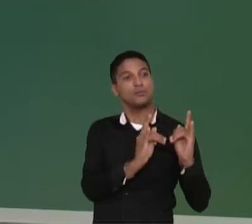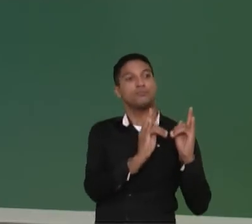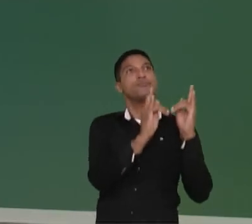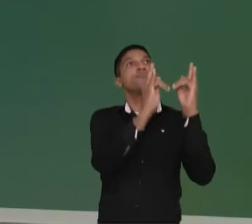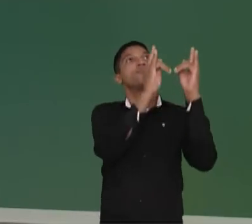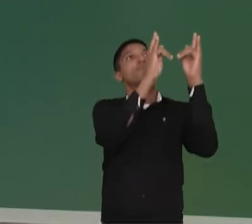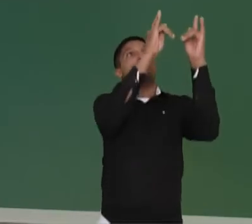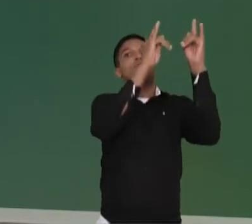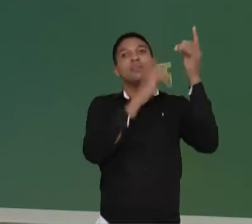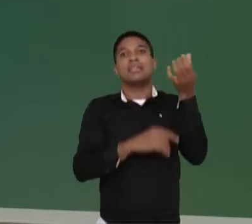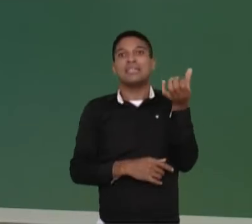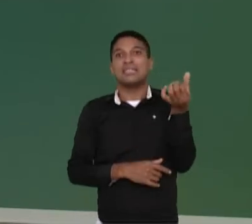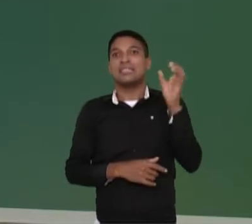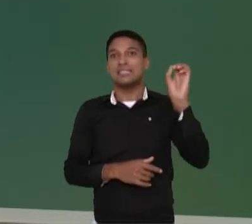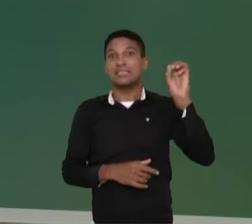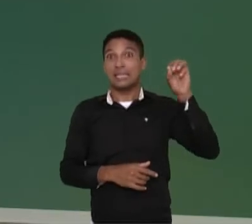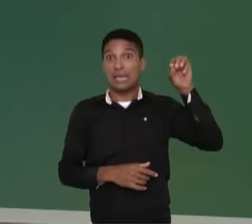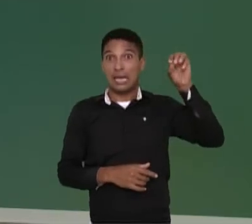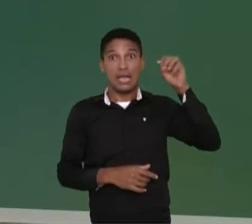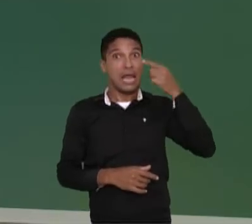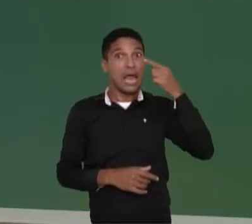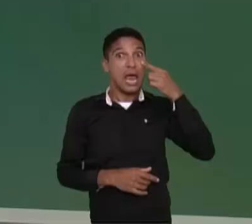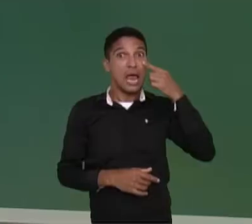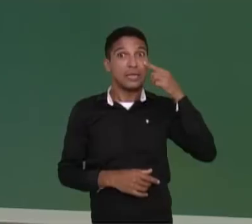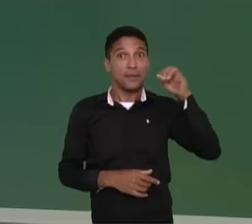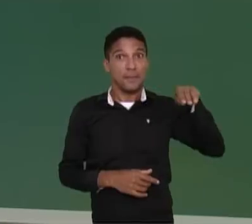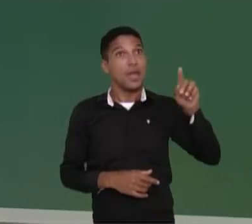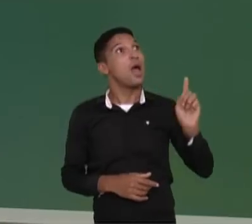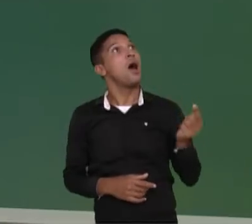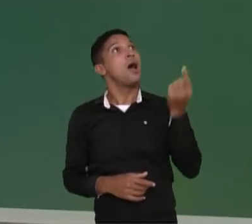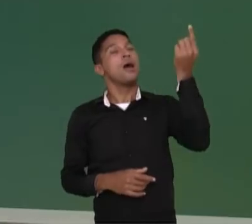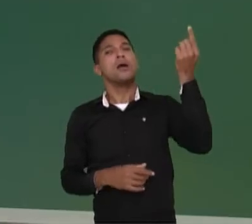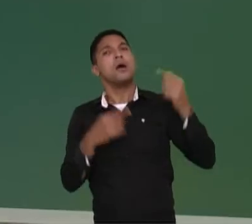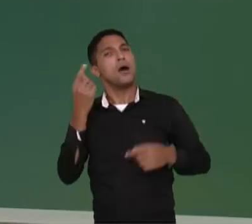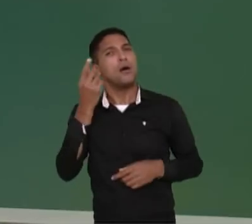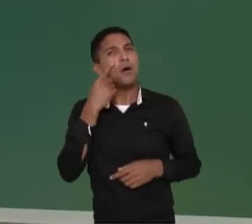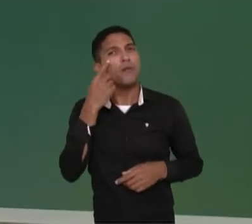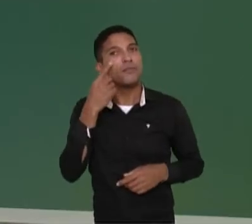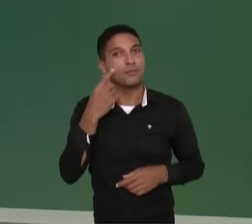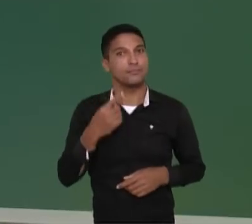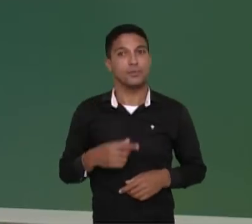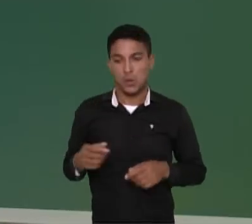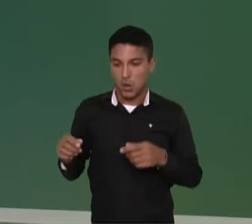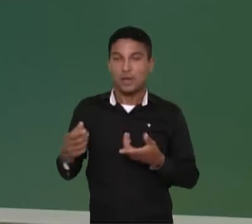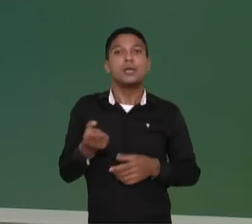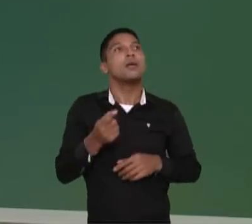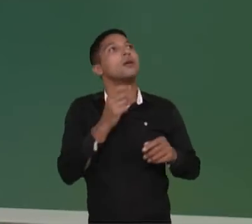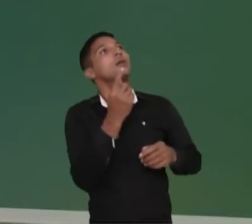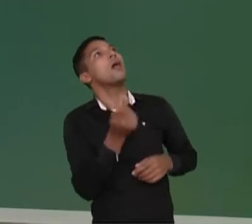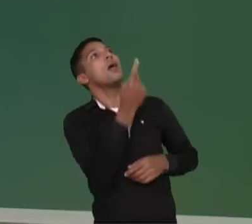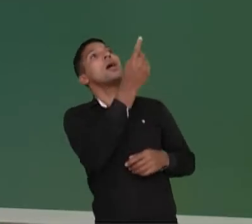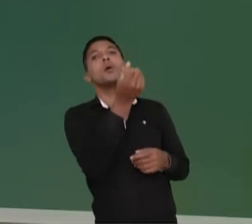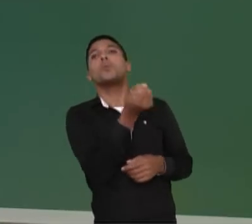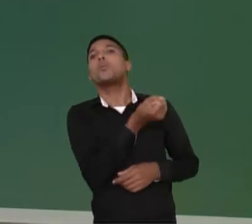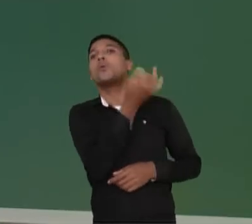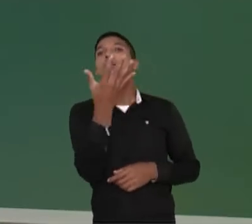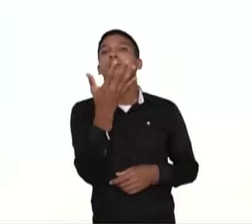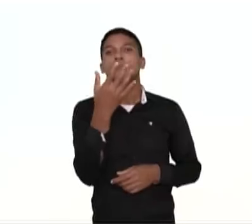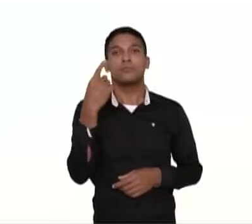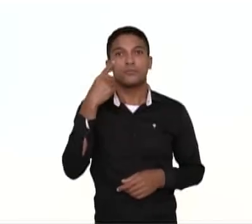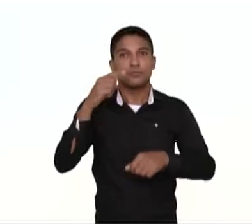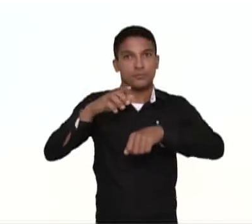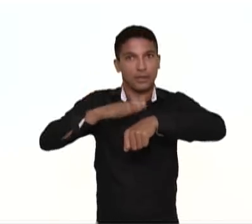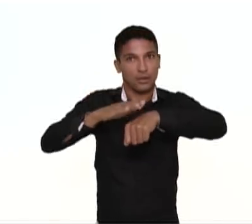naquele exercício da casa, da aula passada, né? Então, deixo mais um tempinho para vocês aí resolverem o exercício e